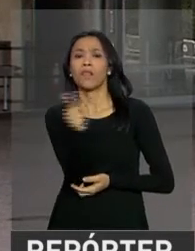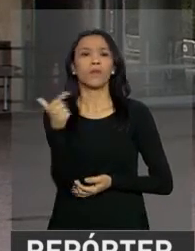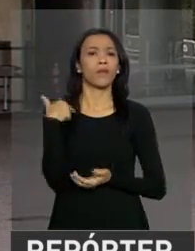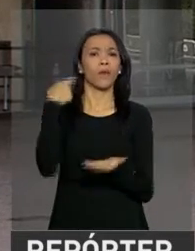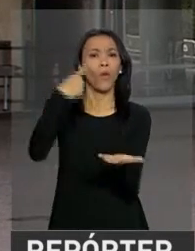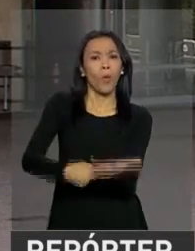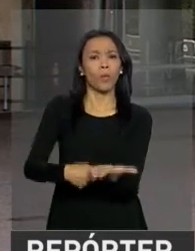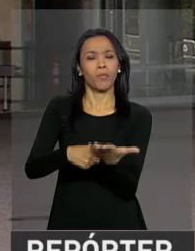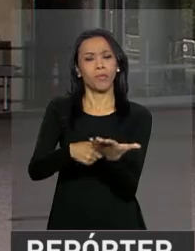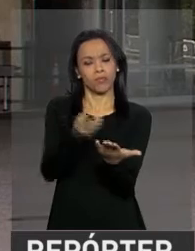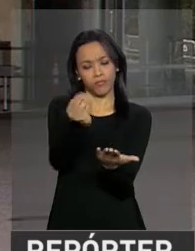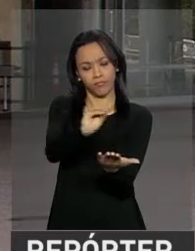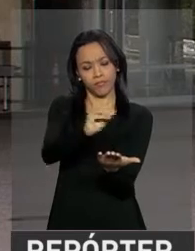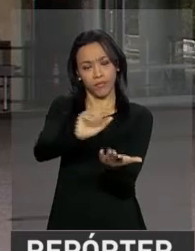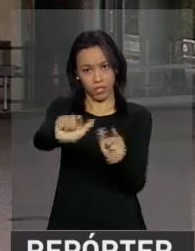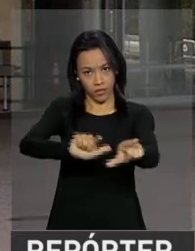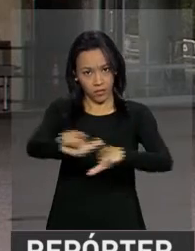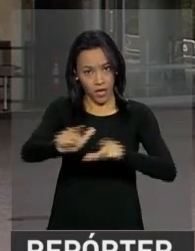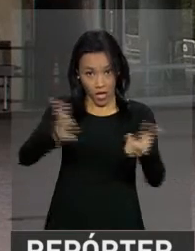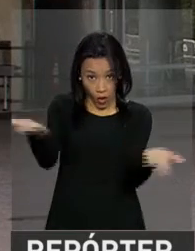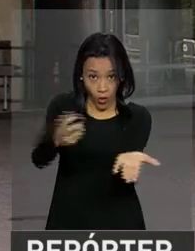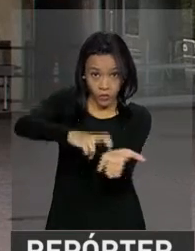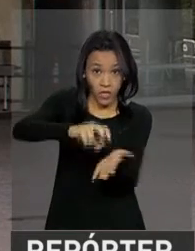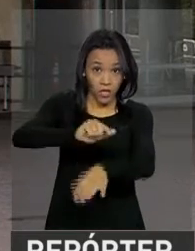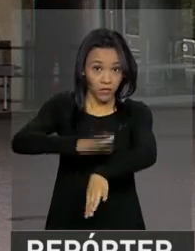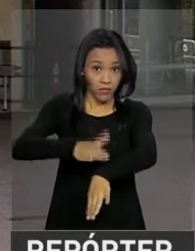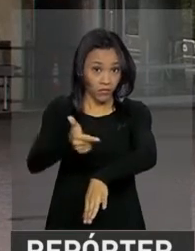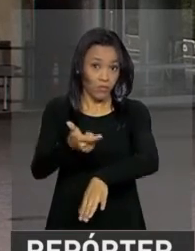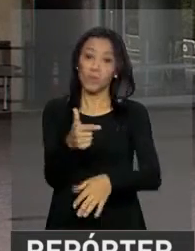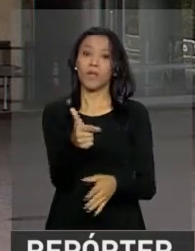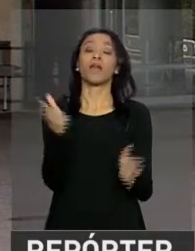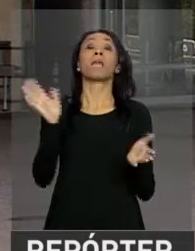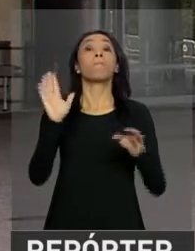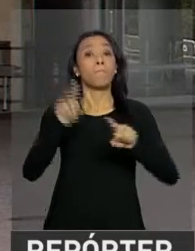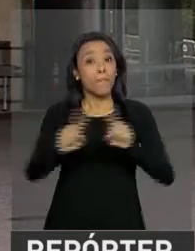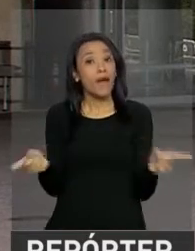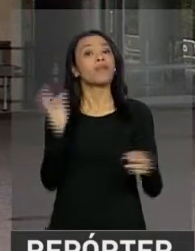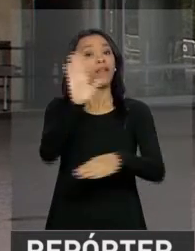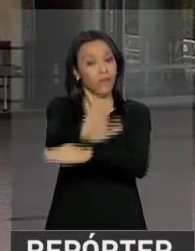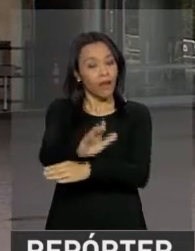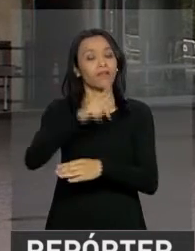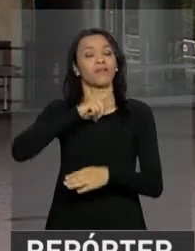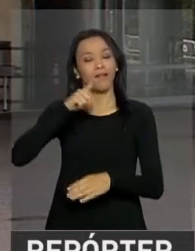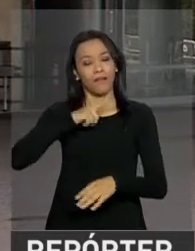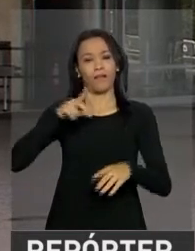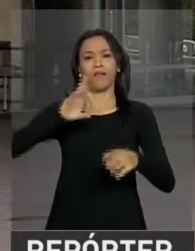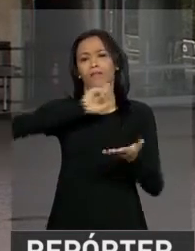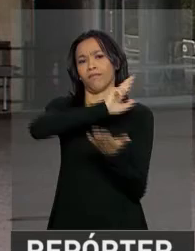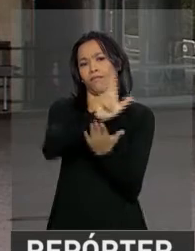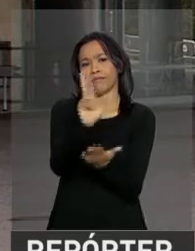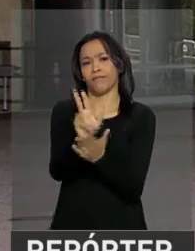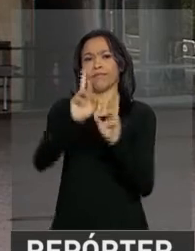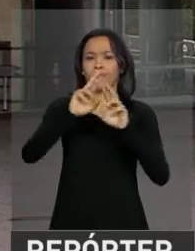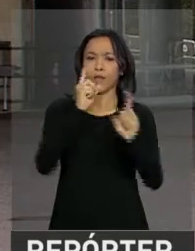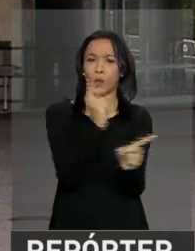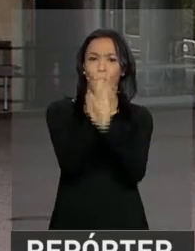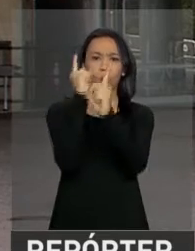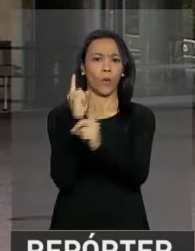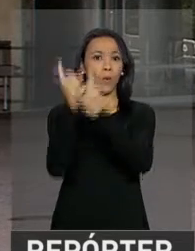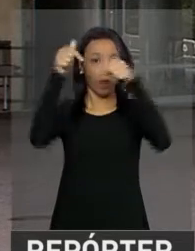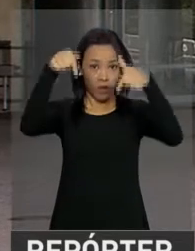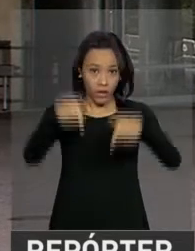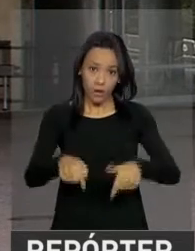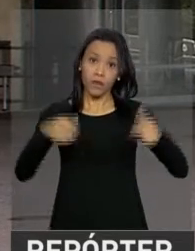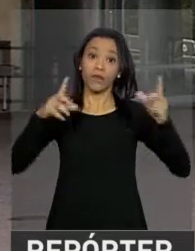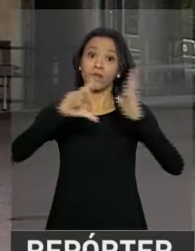previstos na agenda agora pela manhã mas na parte da tarde o presidente em exercício tem uma série de audiências aqui no palácio do planalto